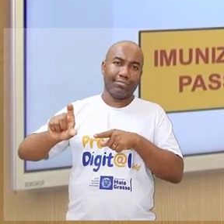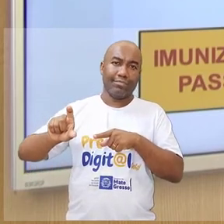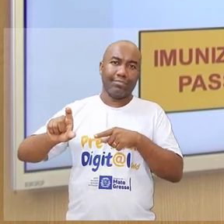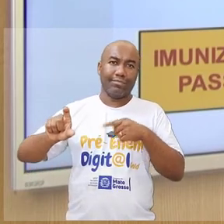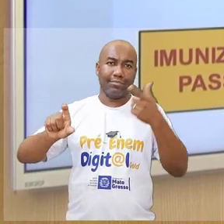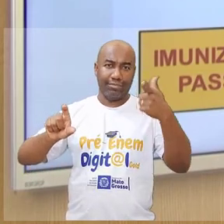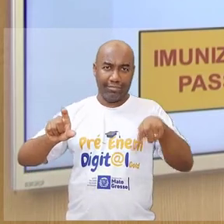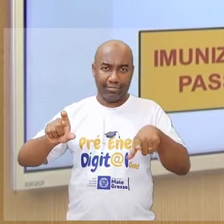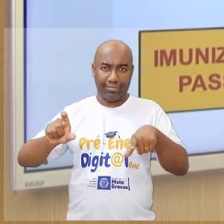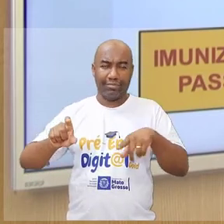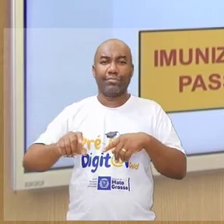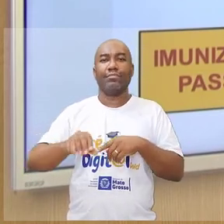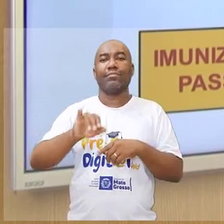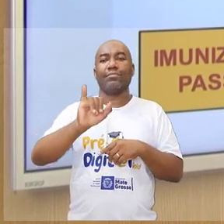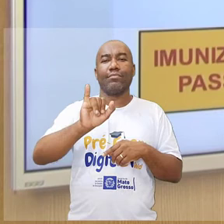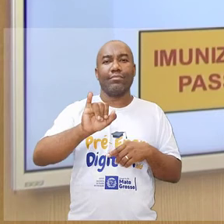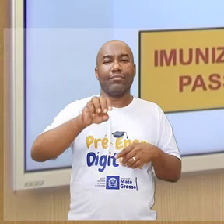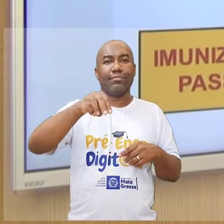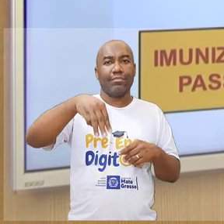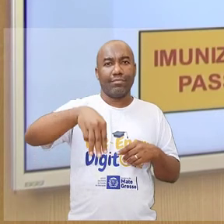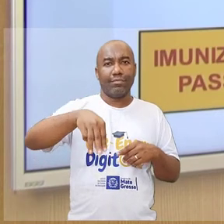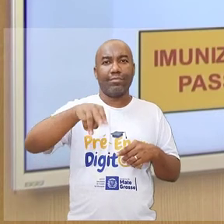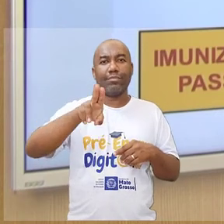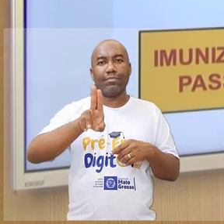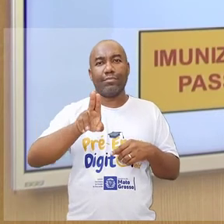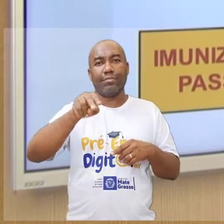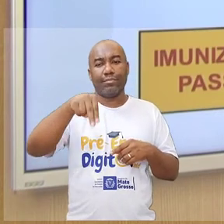novo, imunização ativa